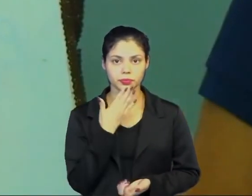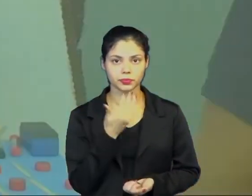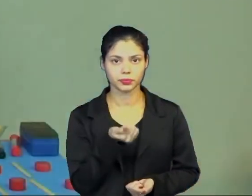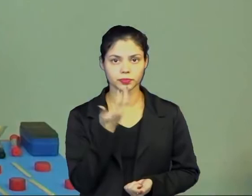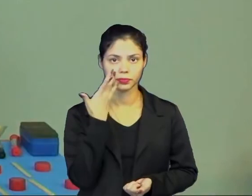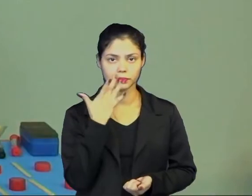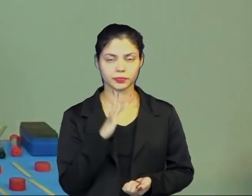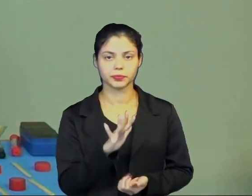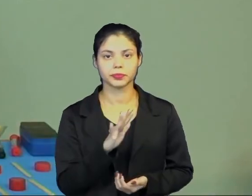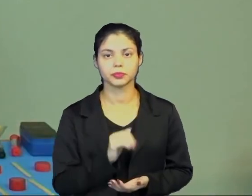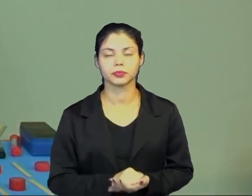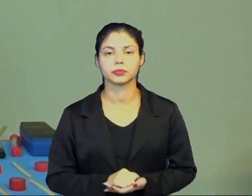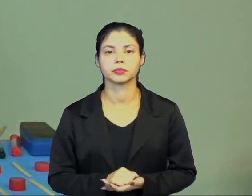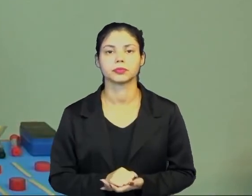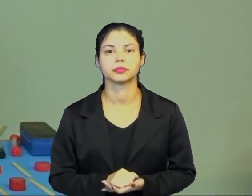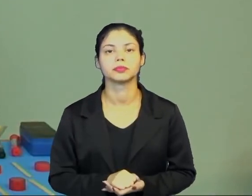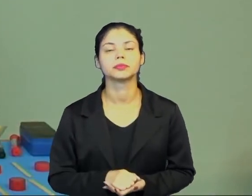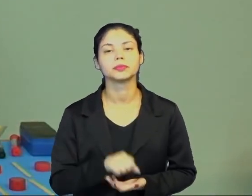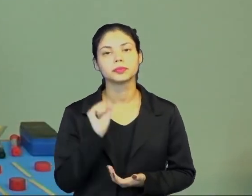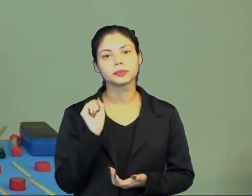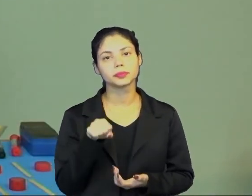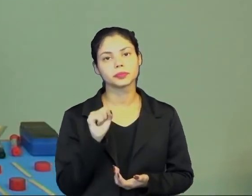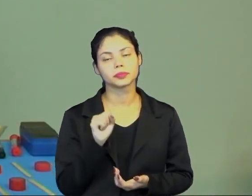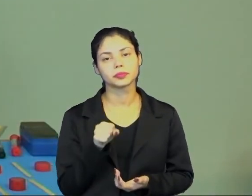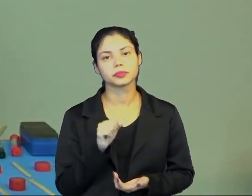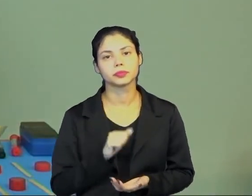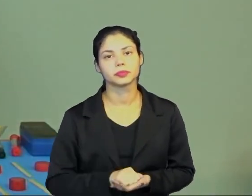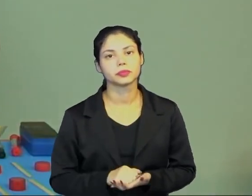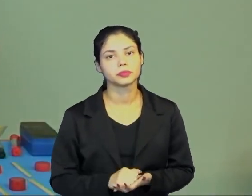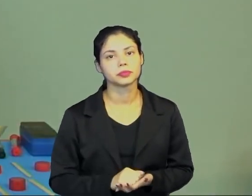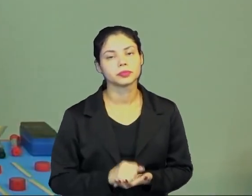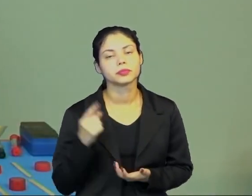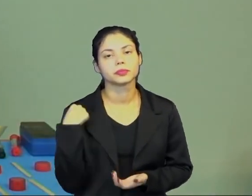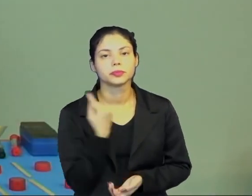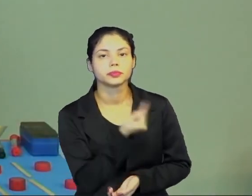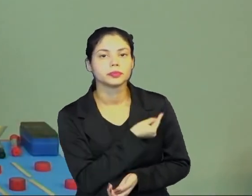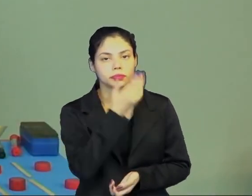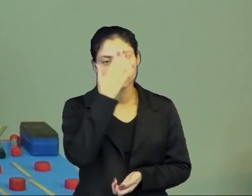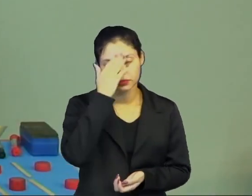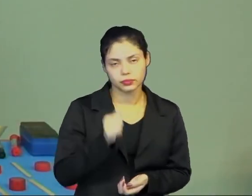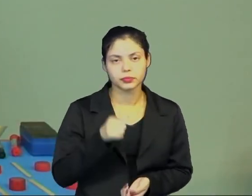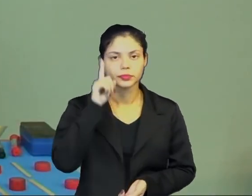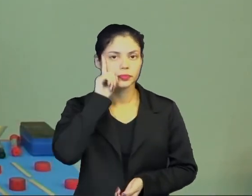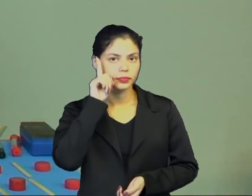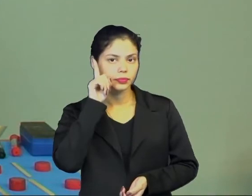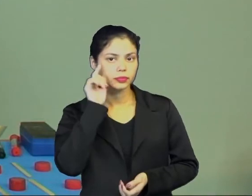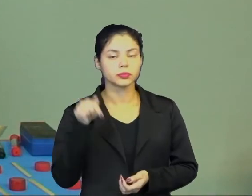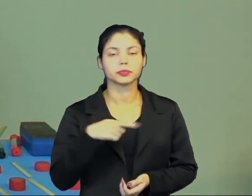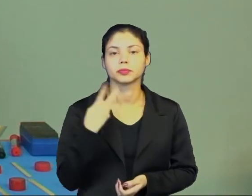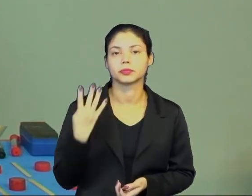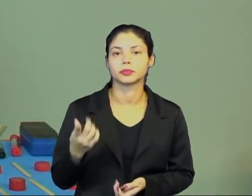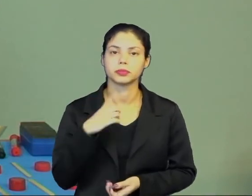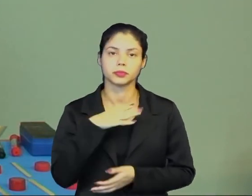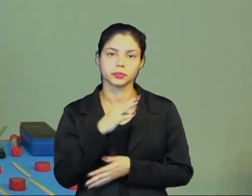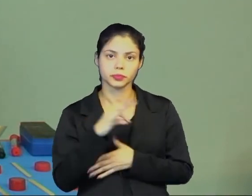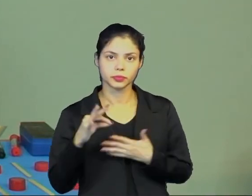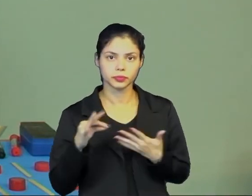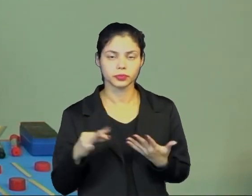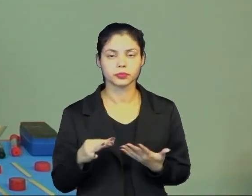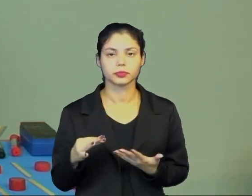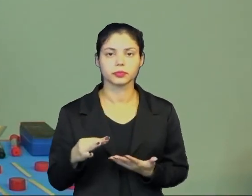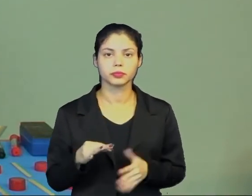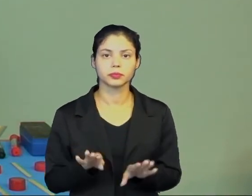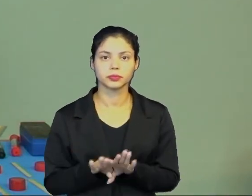Muito bem, crianças. Isso mesmo. Para a gente saber toda vez quantos elementos eu tenho em